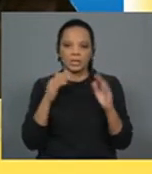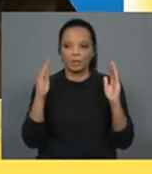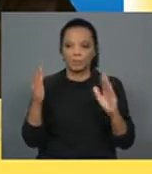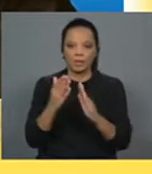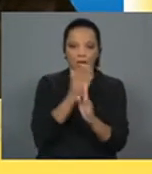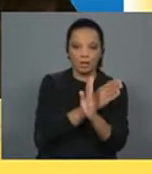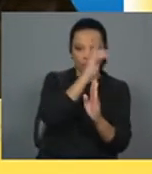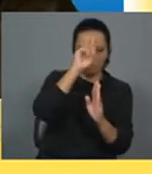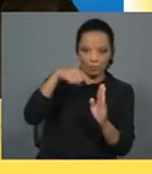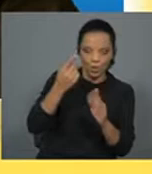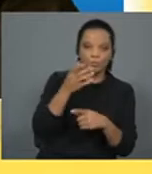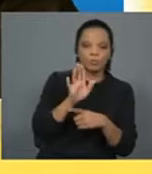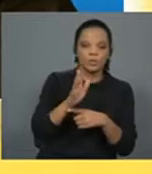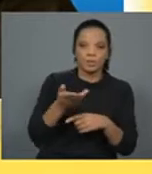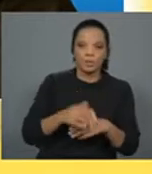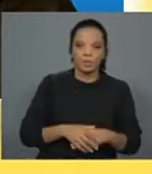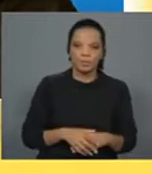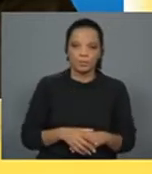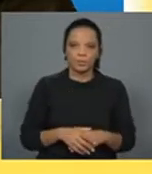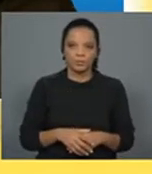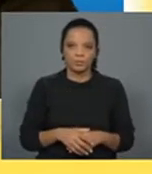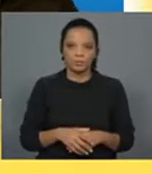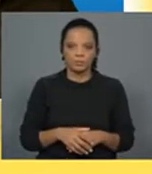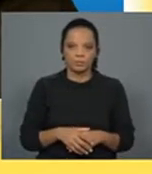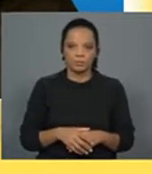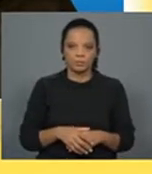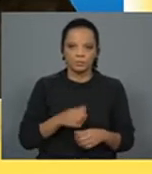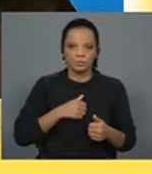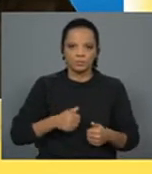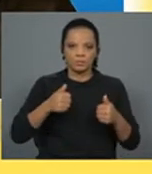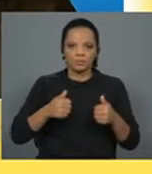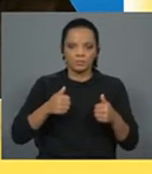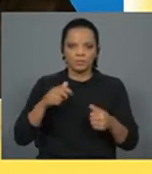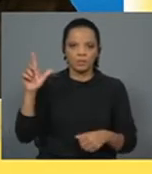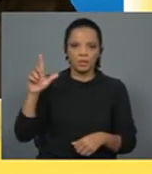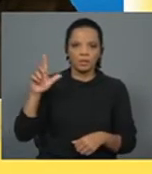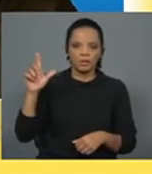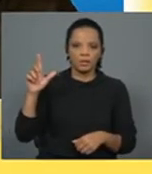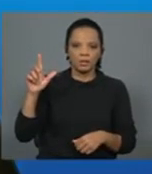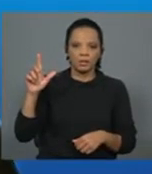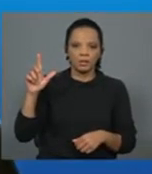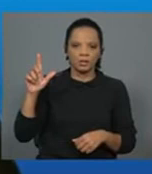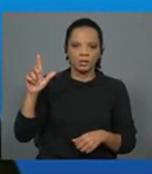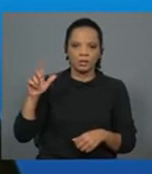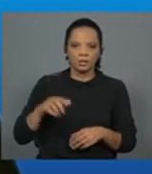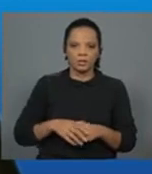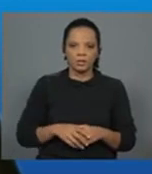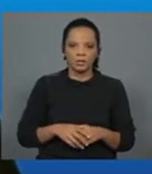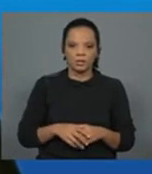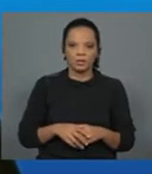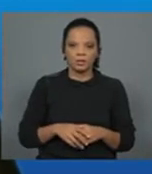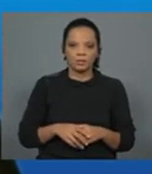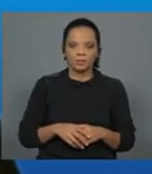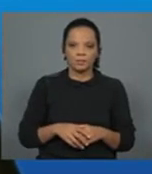antecipação, por exemplo, tipicamente para a cidade de Lisboa, que é sempre a referência, sendo a capital, sismos a sudoeste do Cabo